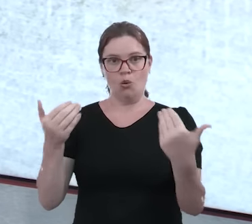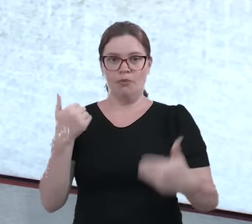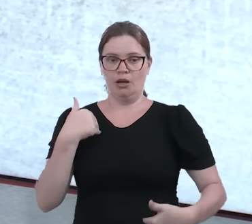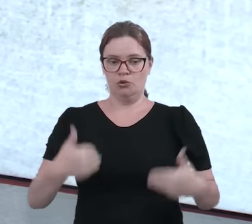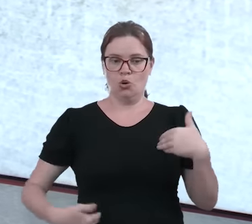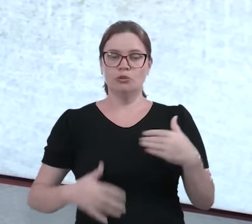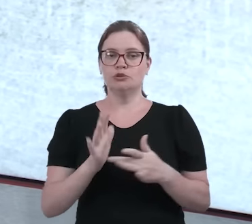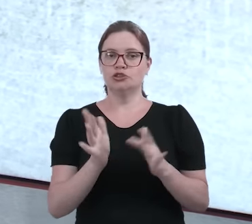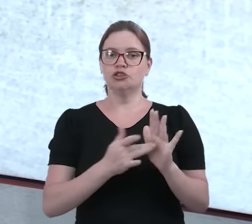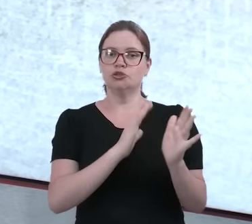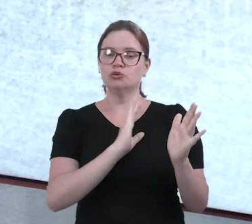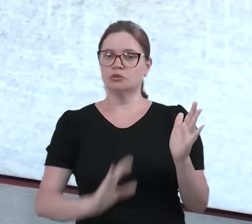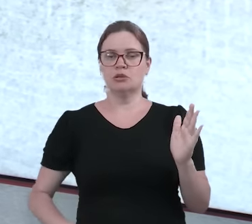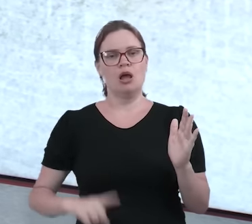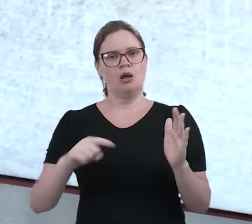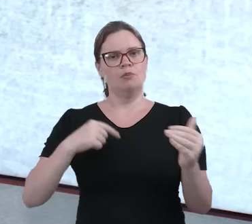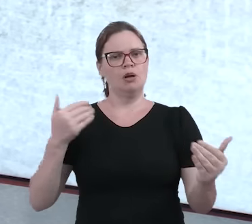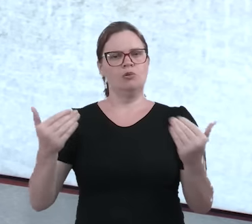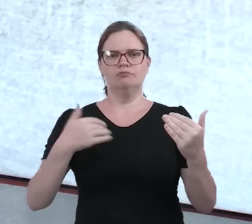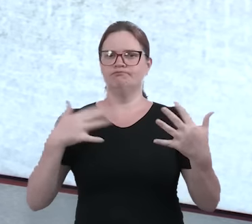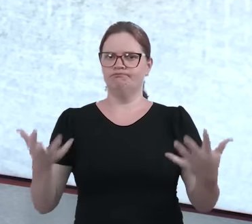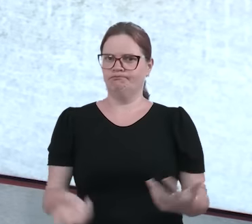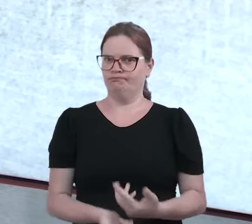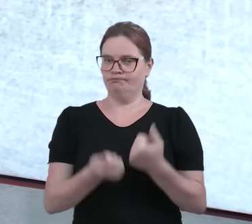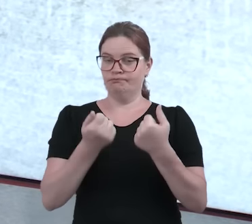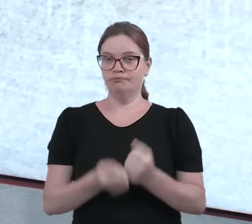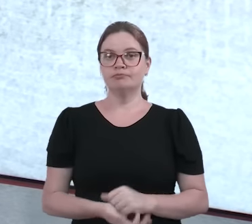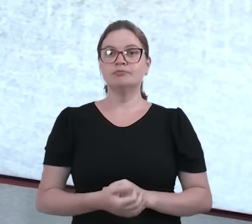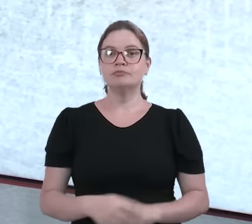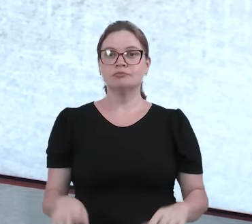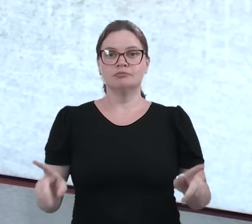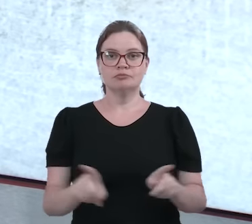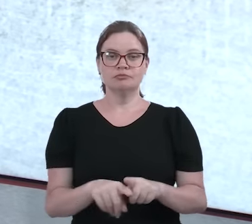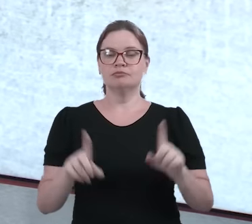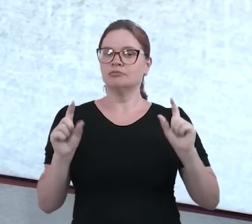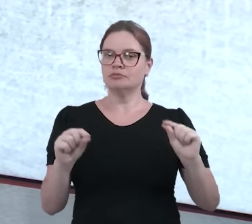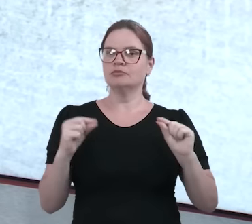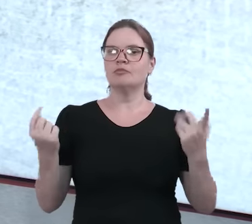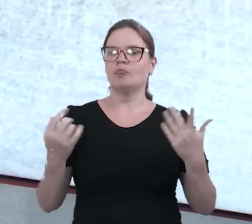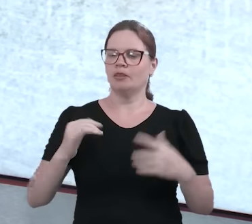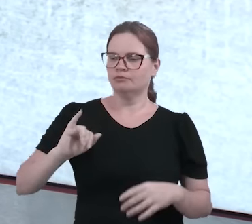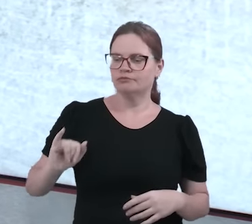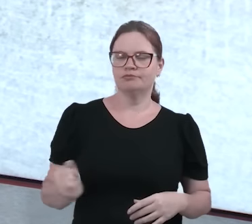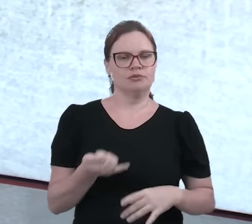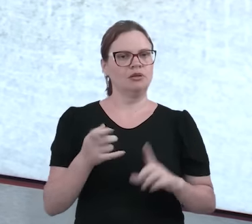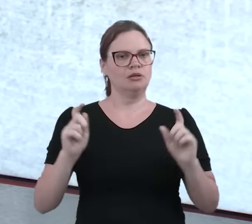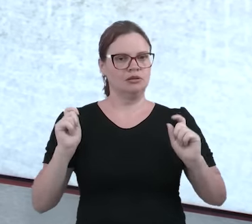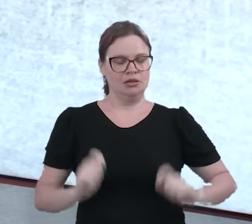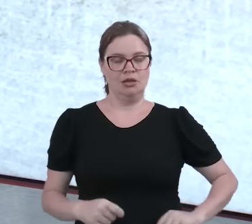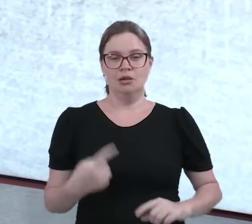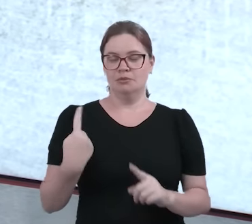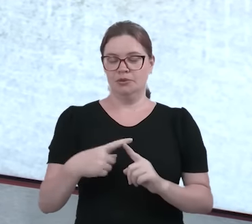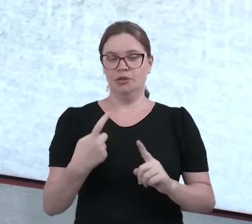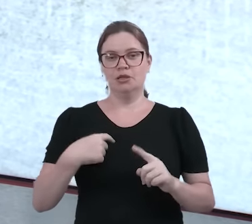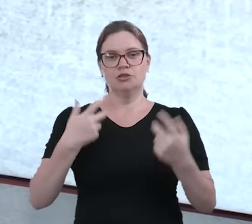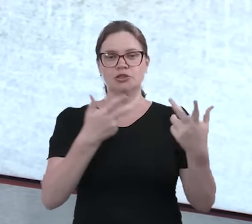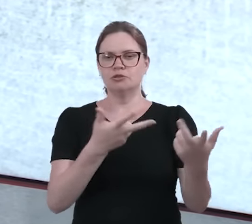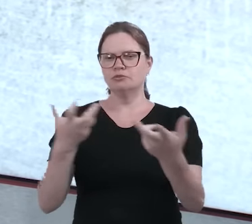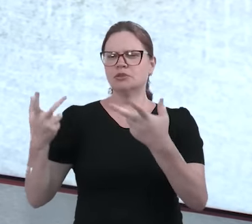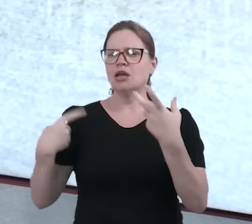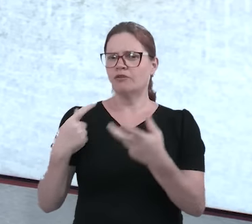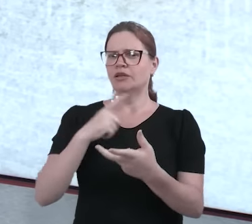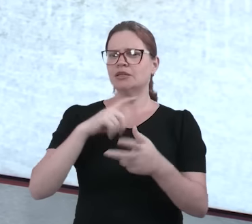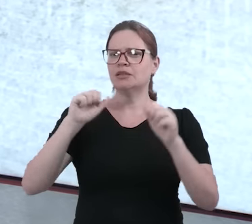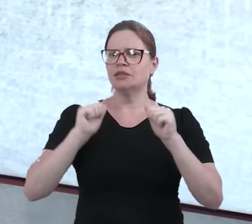uma comparação notável e, aliás, até muito apropriada. Isso porque vemos o benefício que um membro